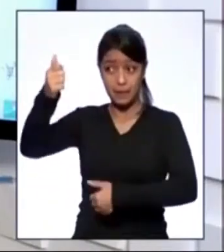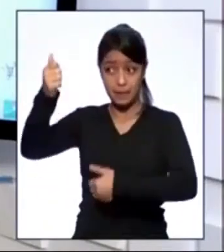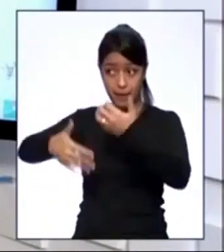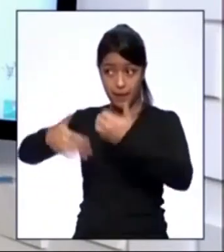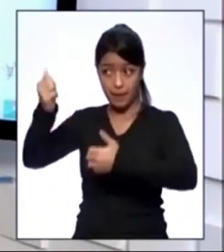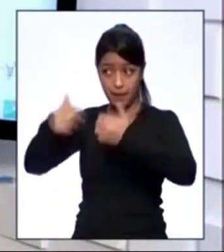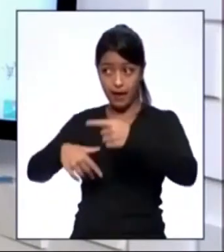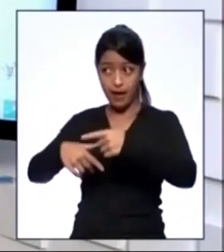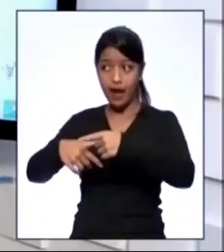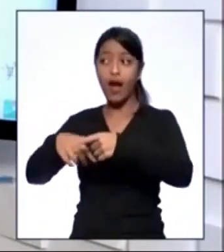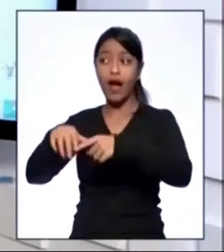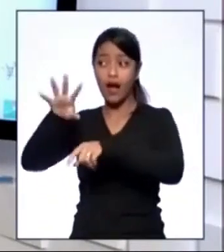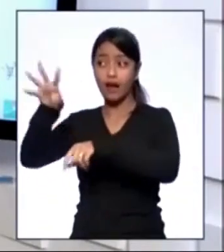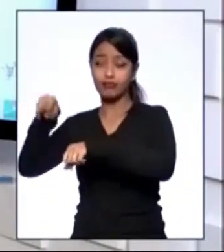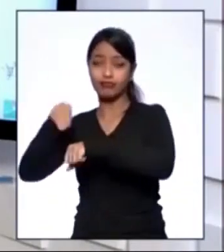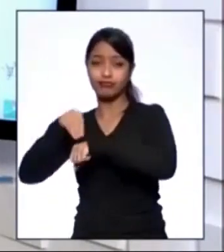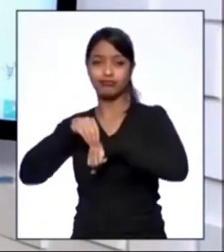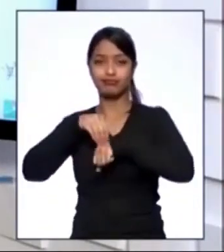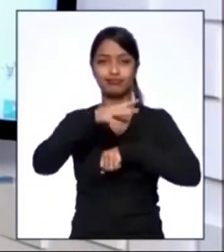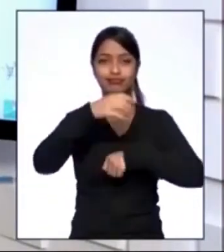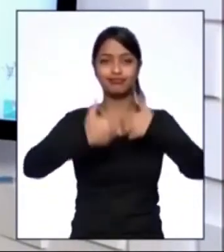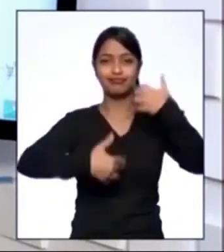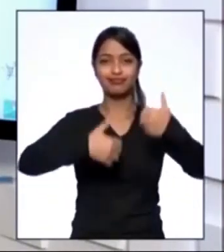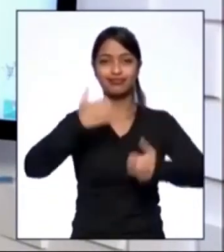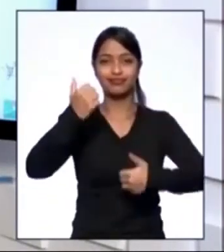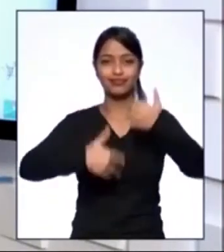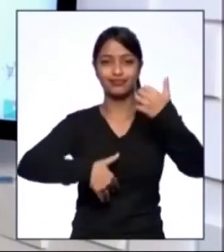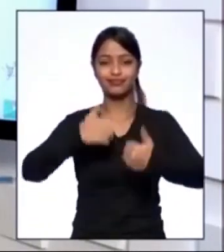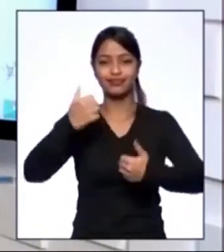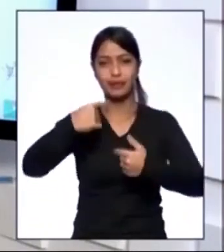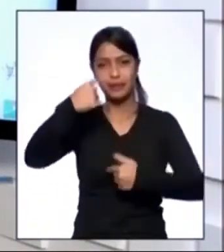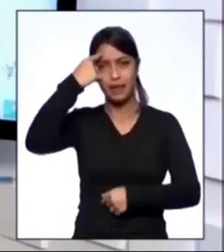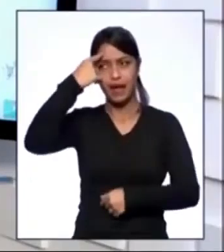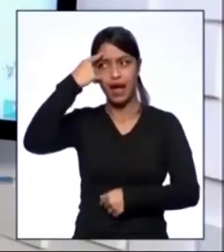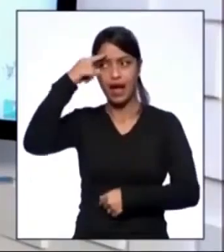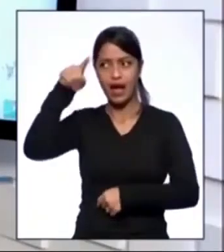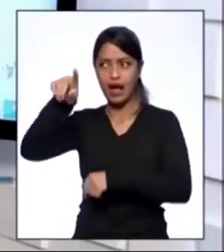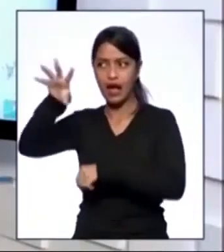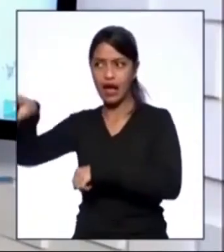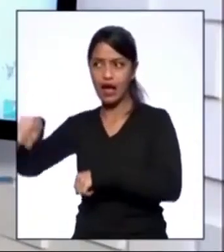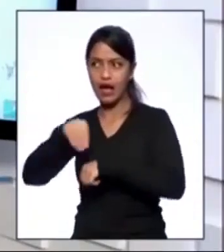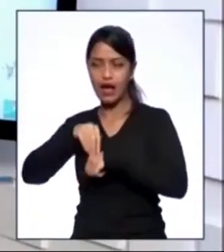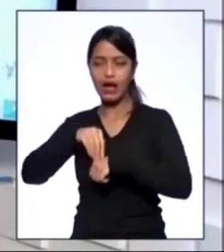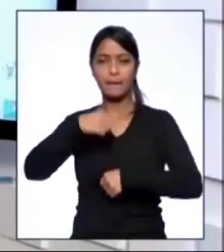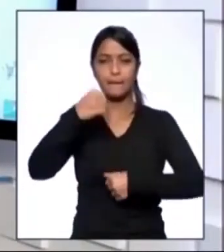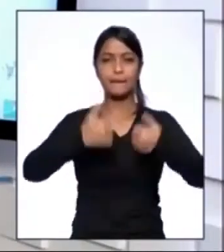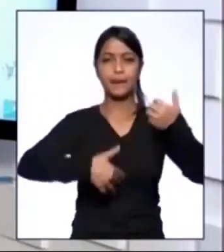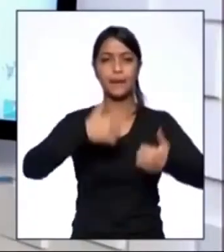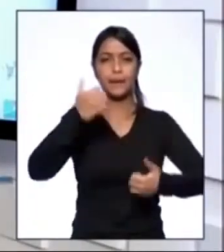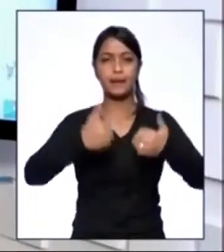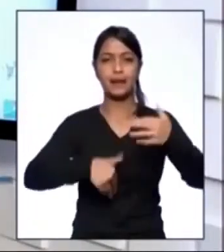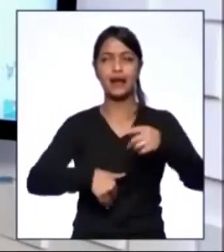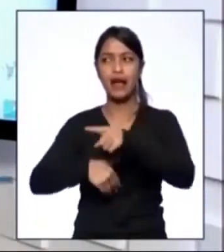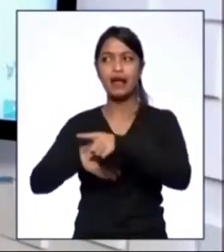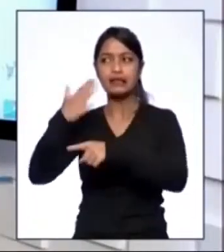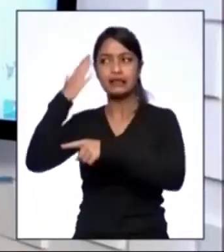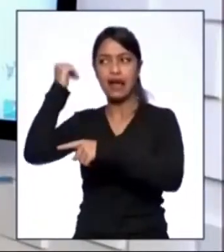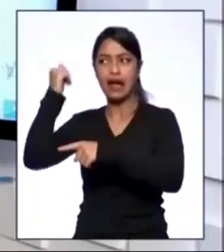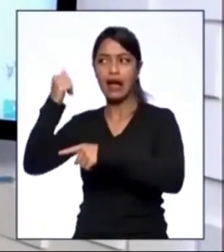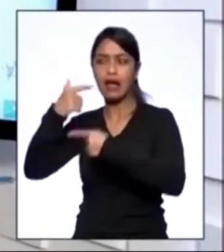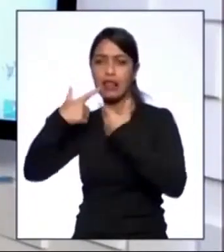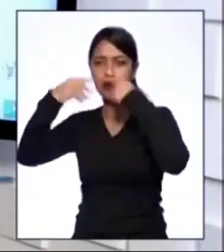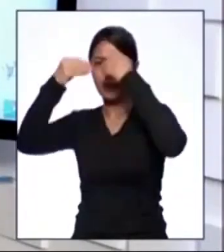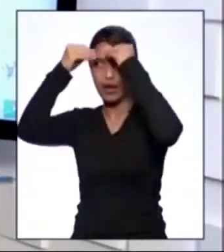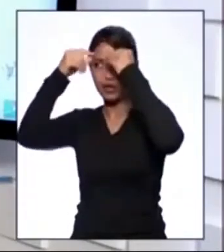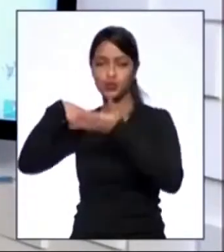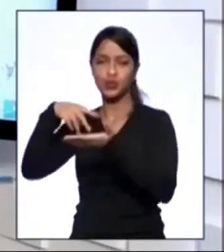reproduzir isso, porque acreditava que nesse movimento estava se reproduzindo a fala de um que soubesse a linguagem. Então é